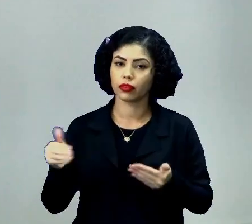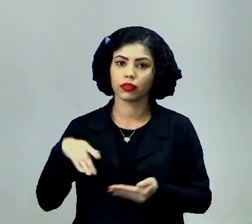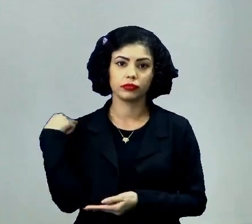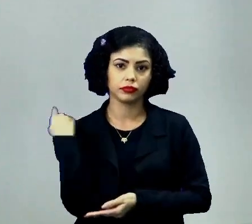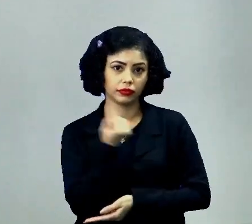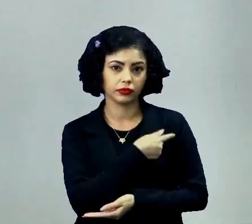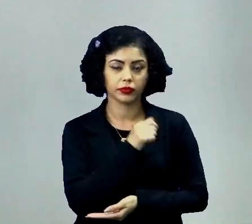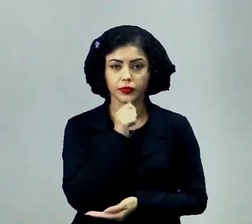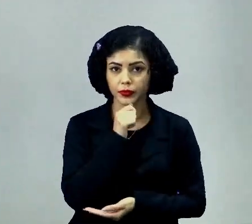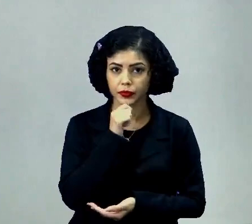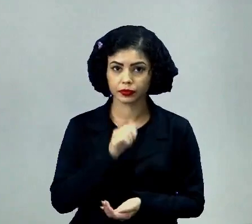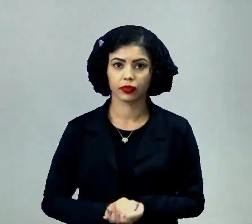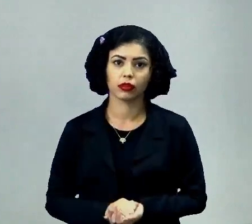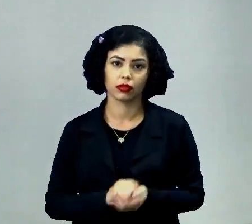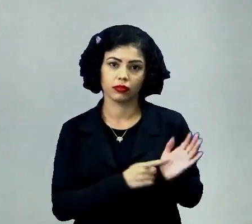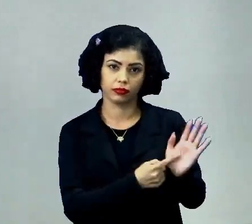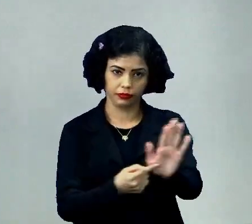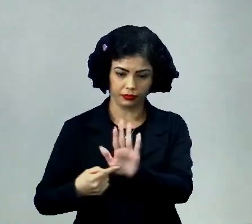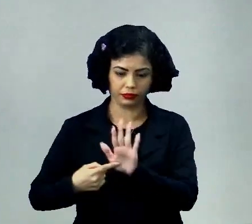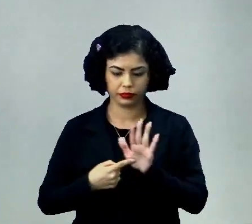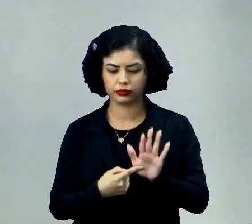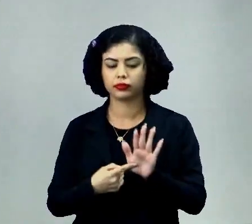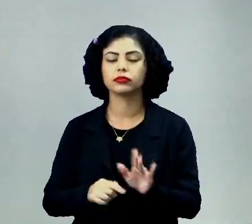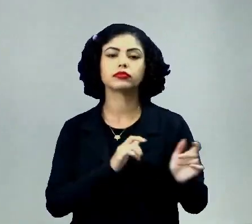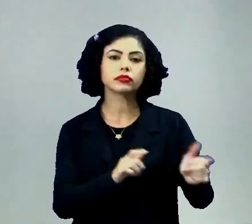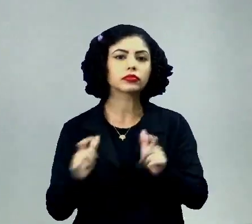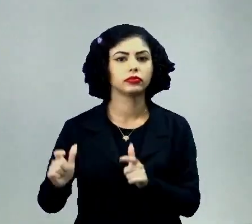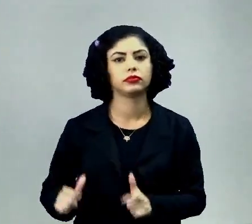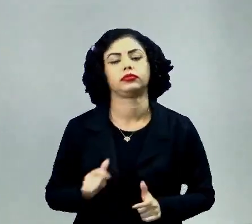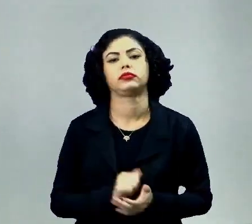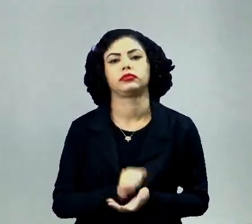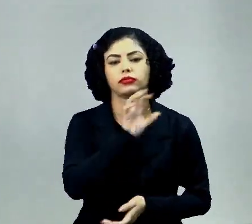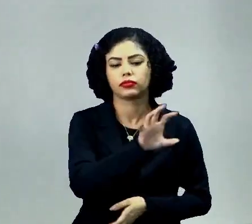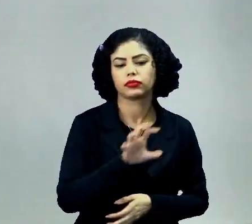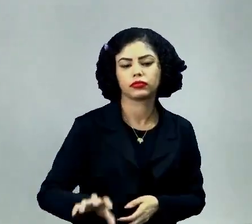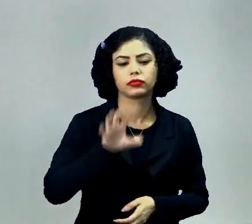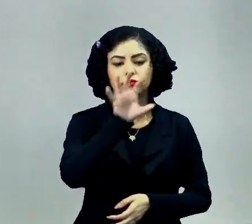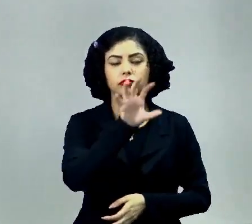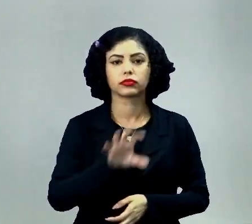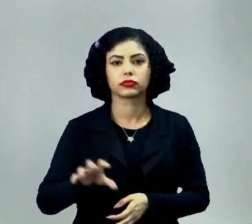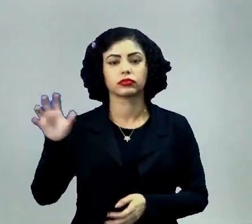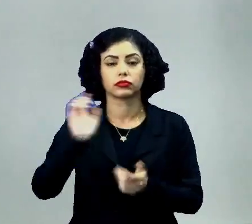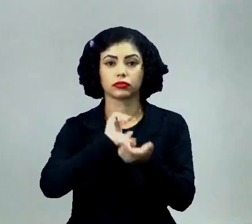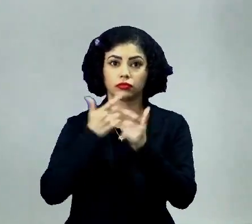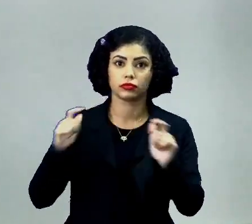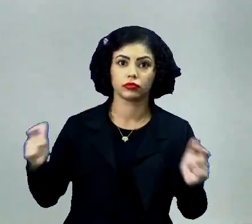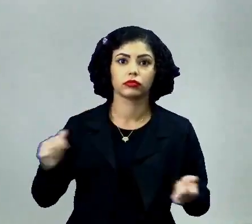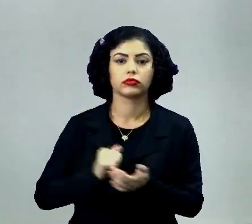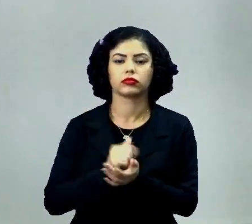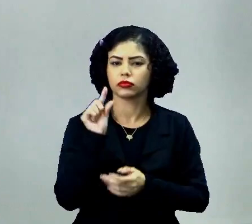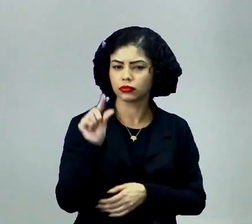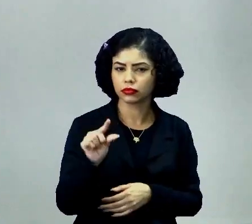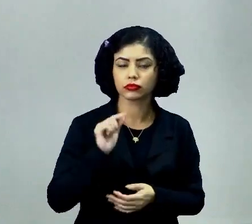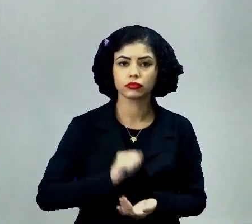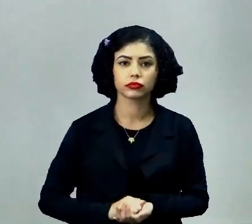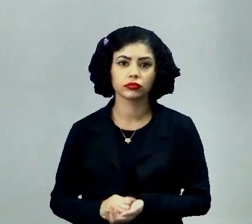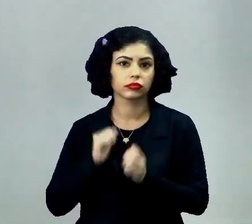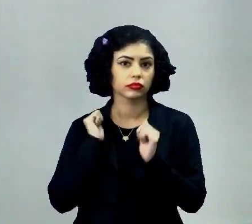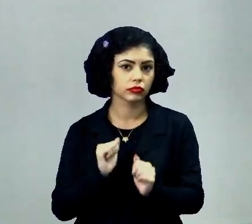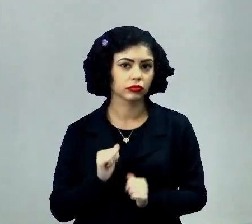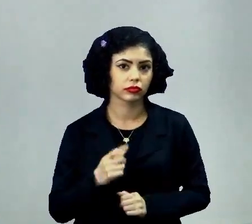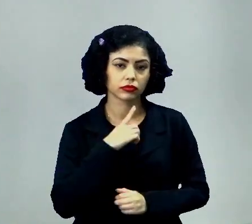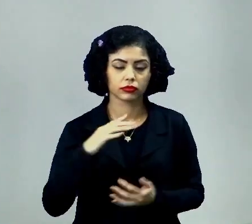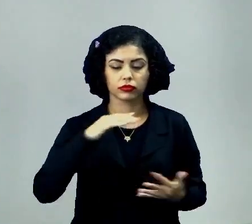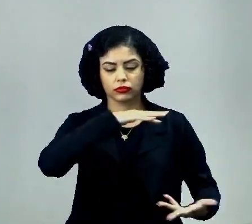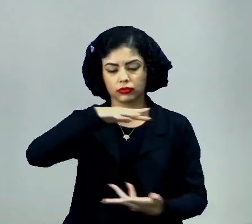a gente pode ter representações do espaço em mapas, mapas enormes, mapas pequenos, podemos ter